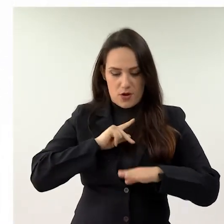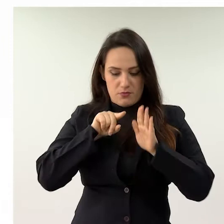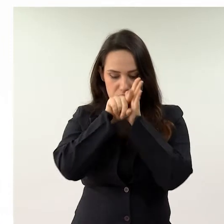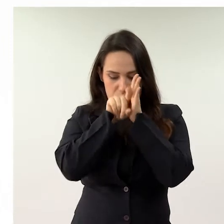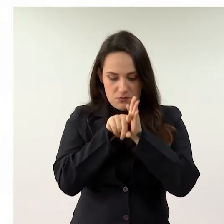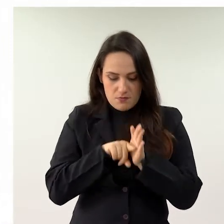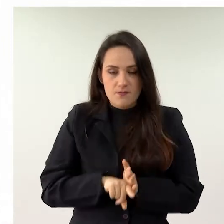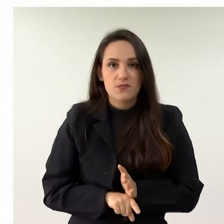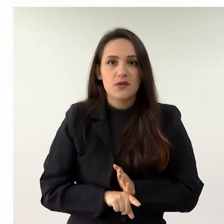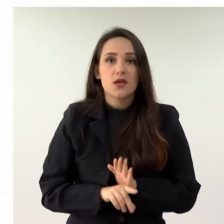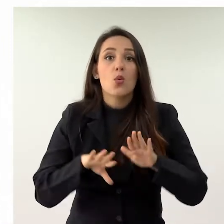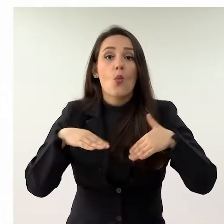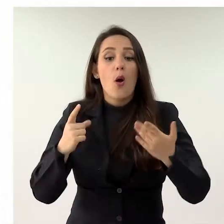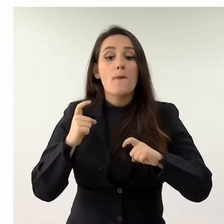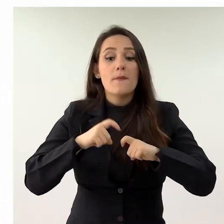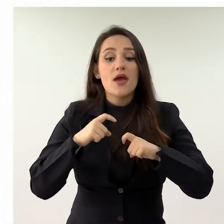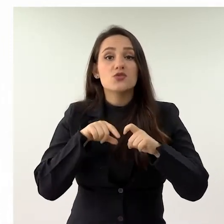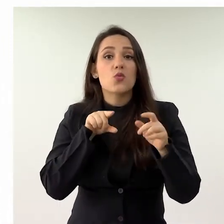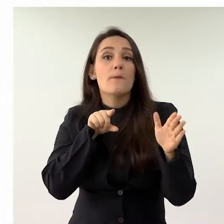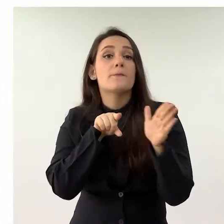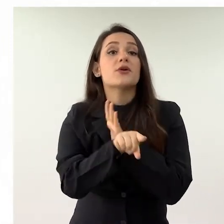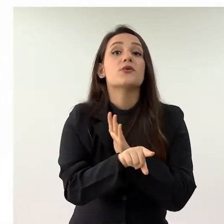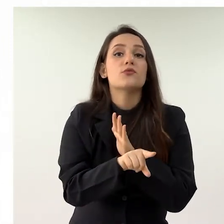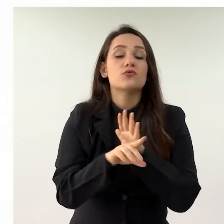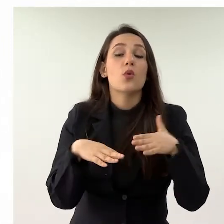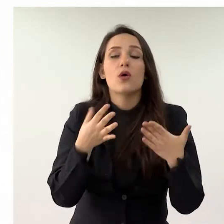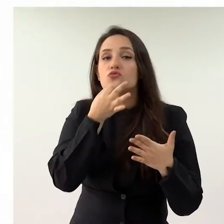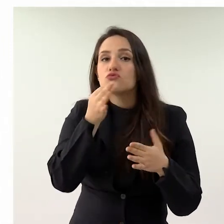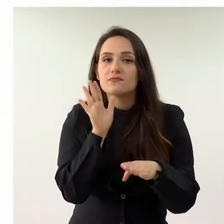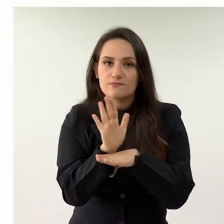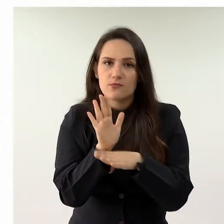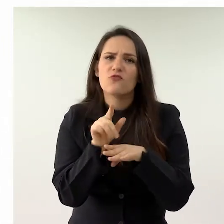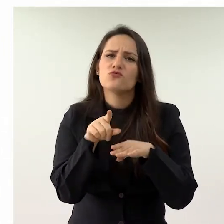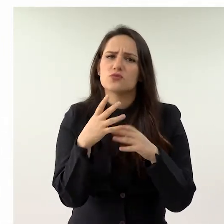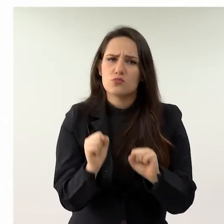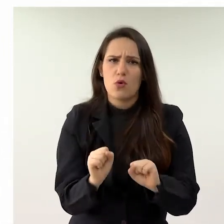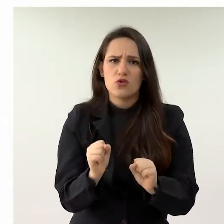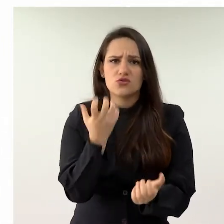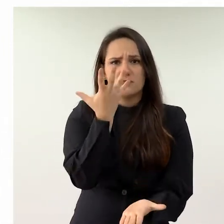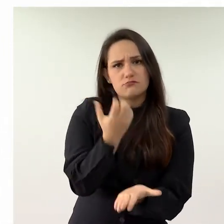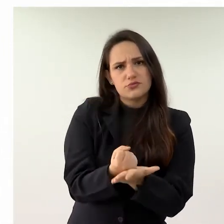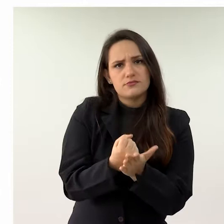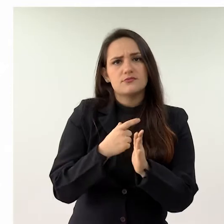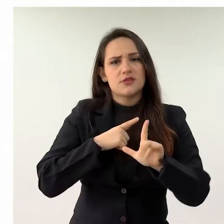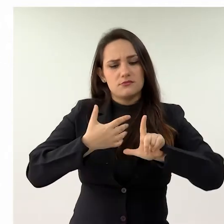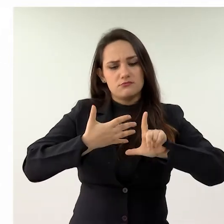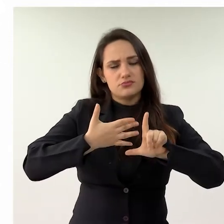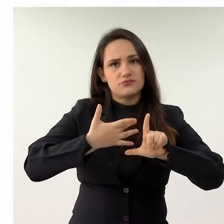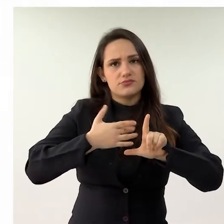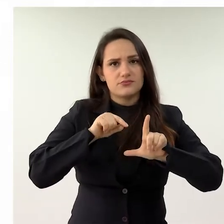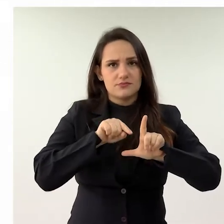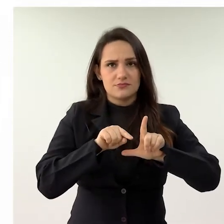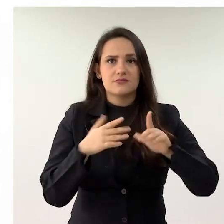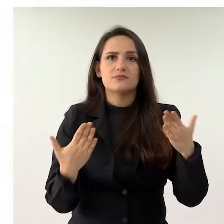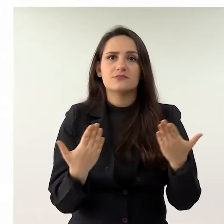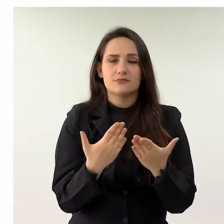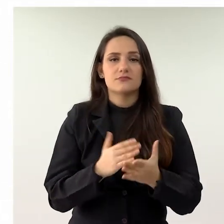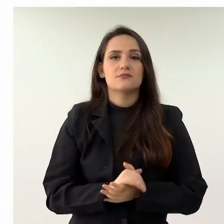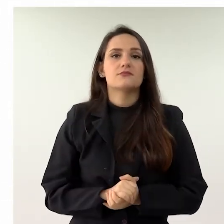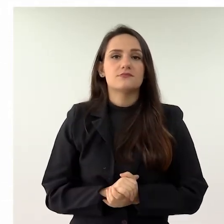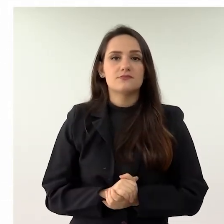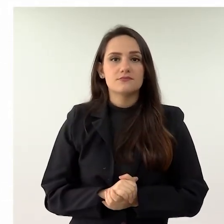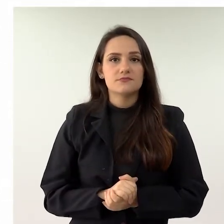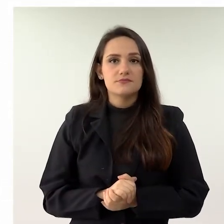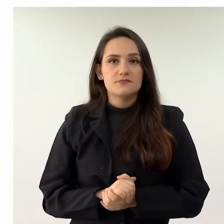deve ser procurada. Esse aplicativo você pode baixar pelo código QR que aparece o tempo todo no canto do seu